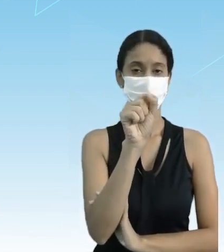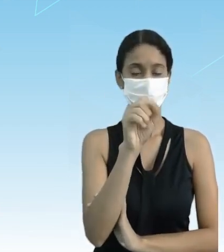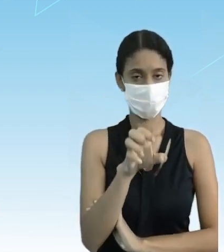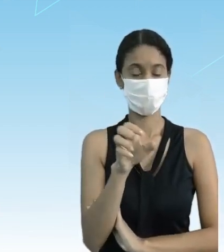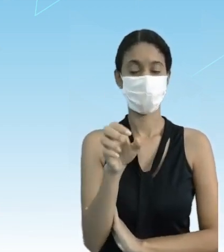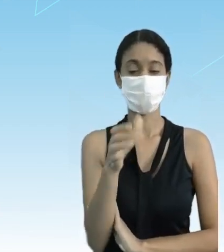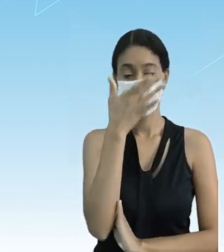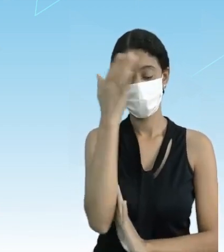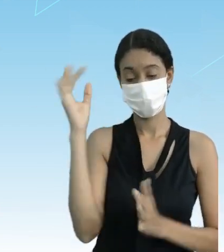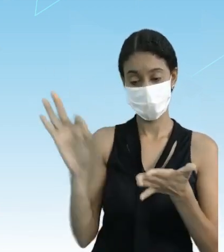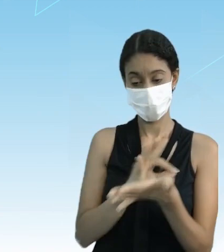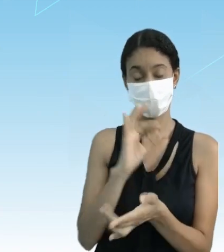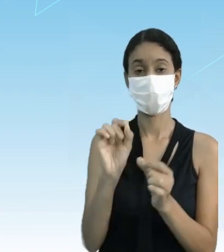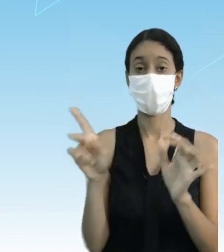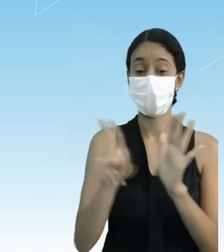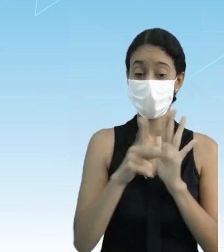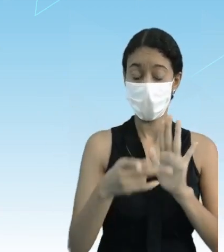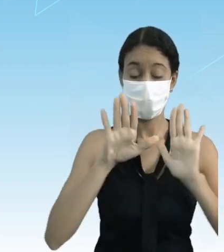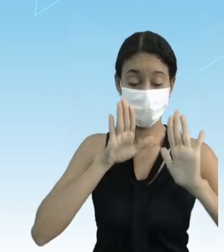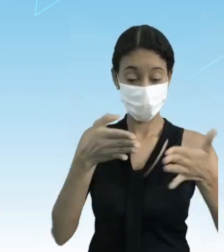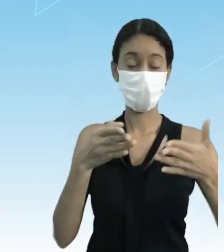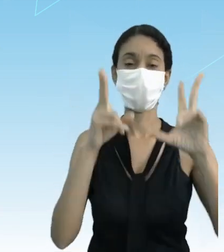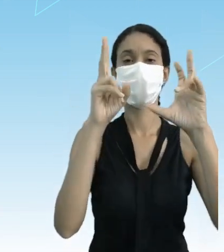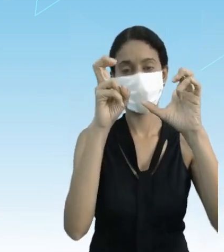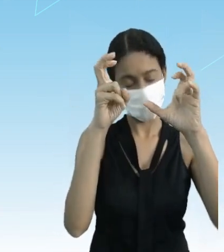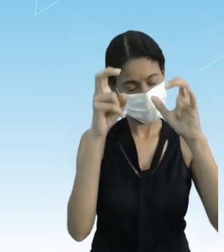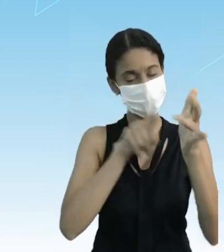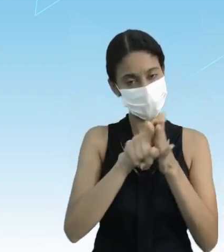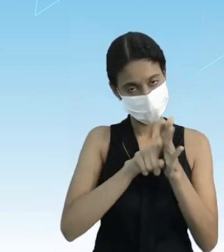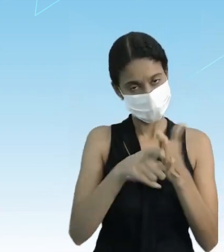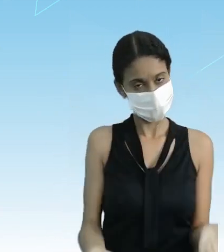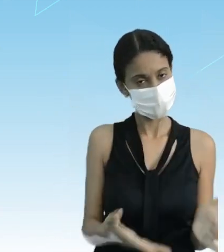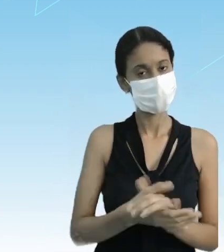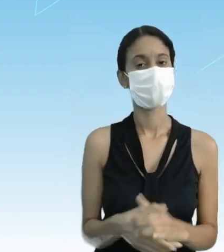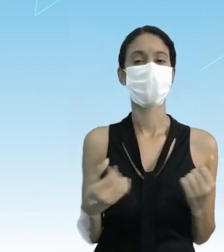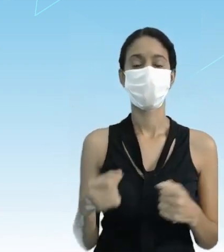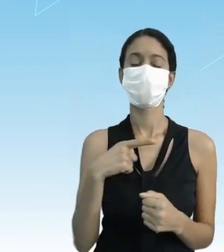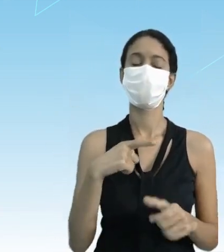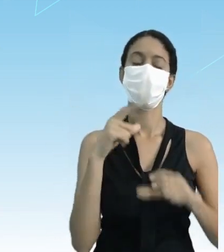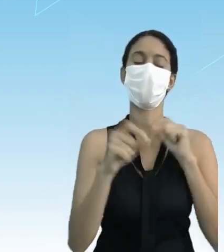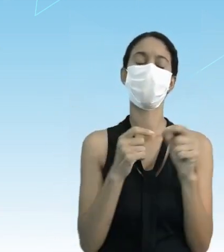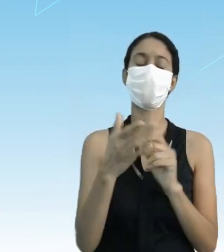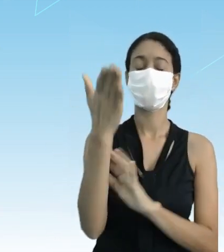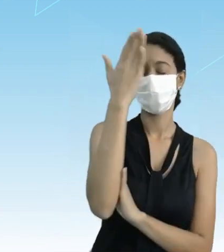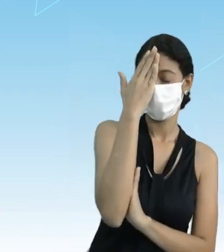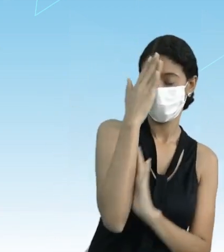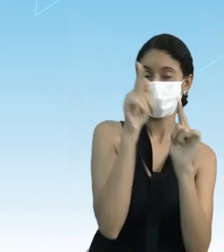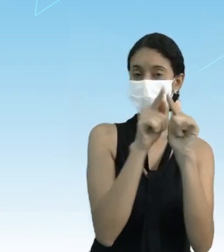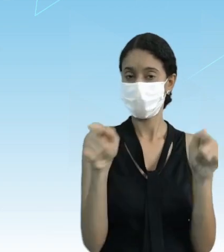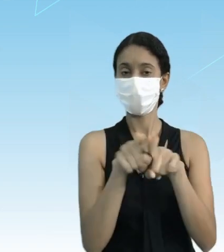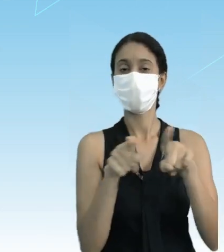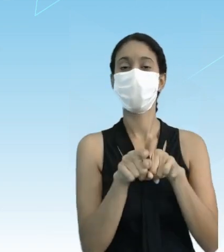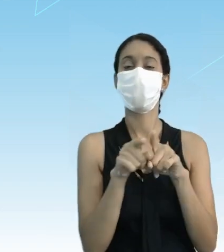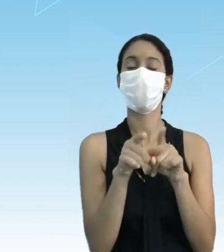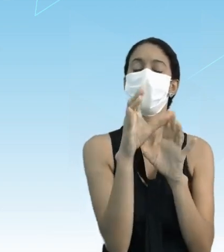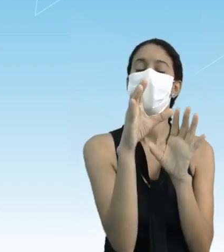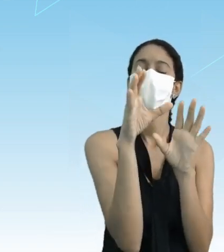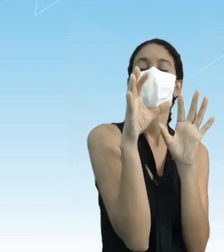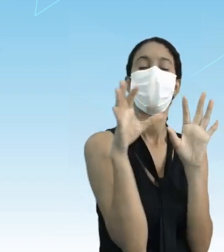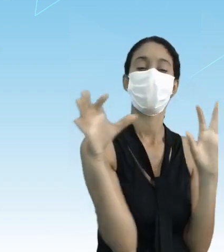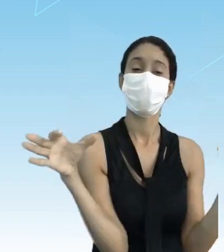antiga primeira-dama dos Estados Unidos. E quando eu digo assim, você é capaz de falar aquele texto na íntegra? Não, você vai falar